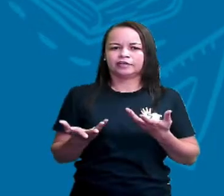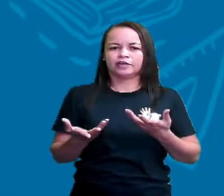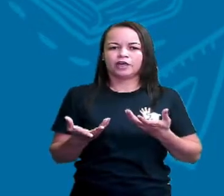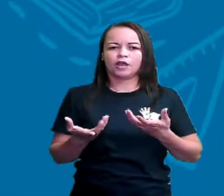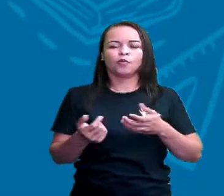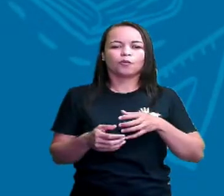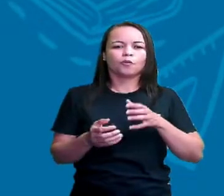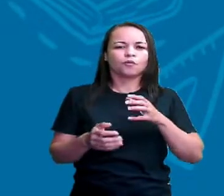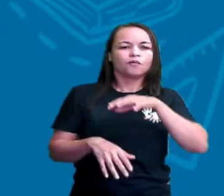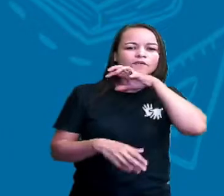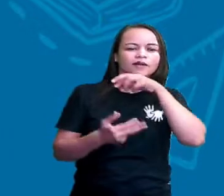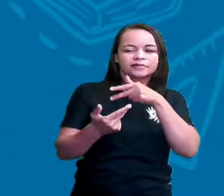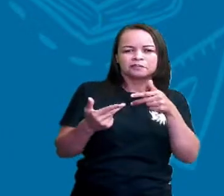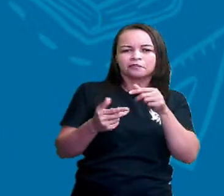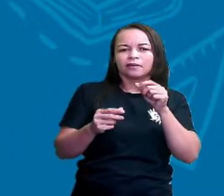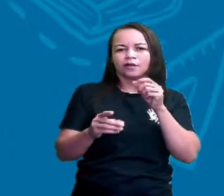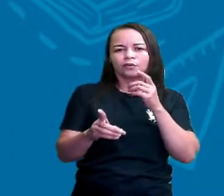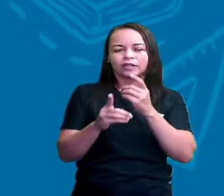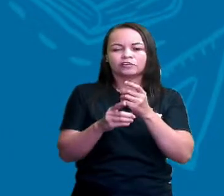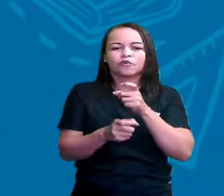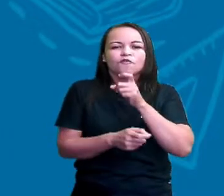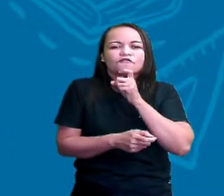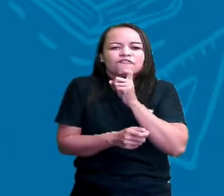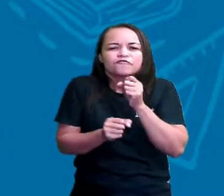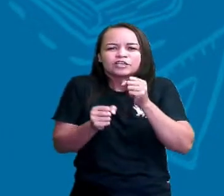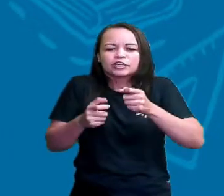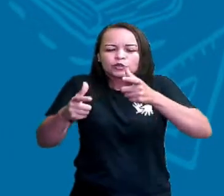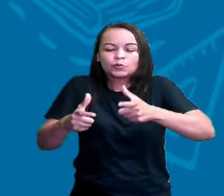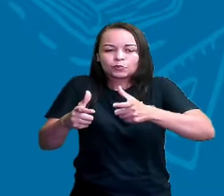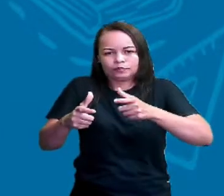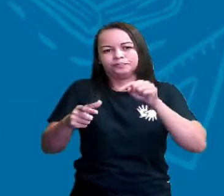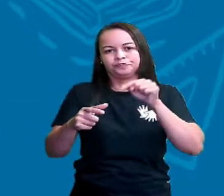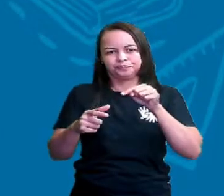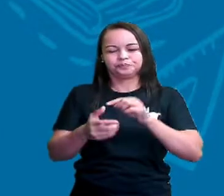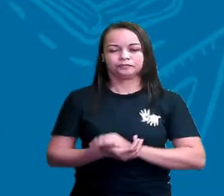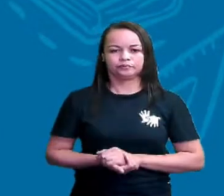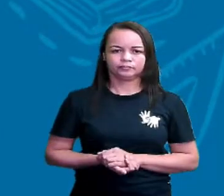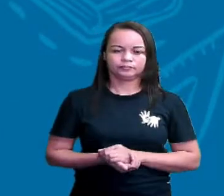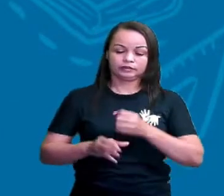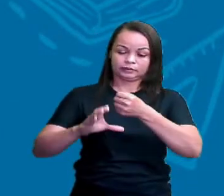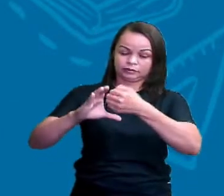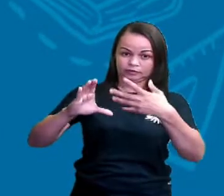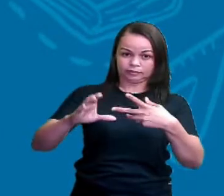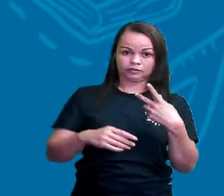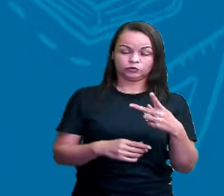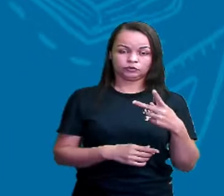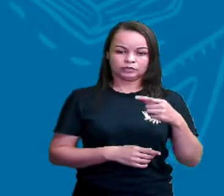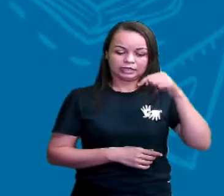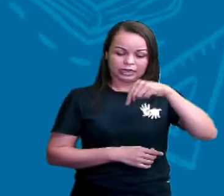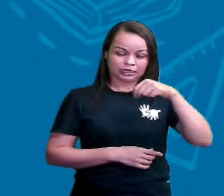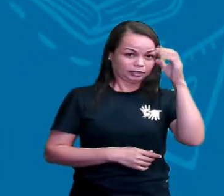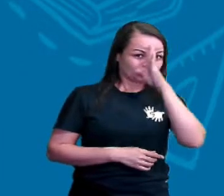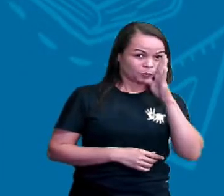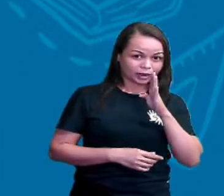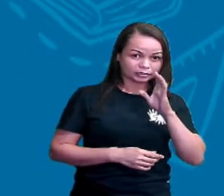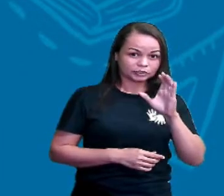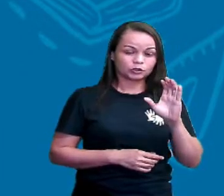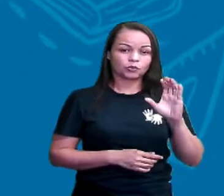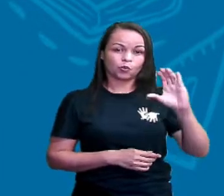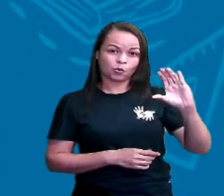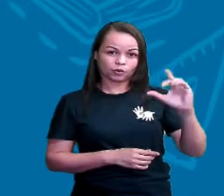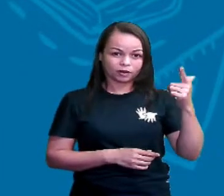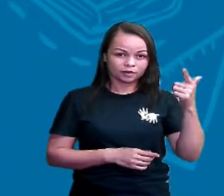regiões frias, não é isso? Portanto, de acordo com as características do clima do nosso Brasil, esse animal